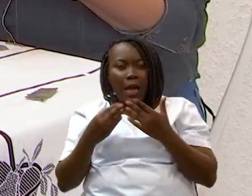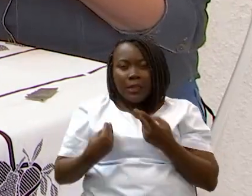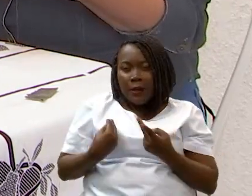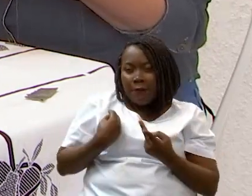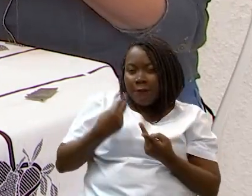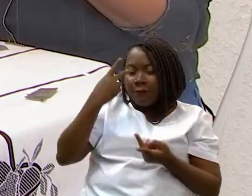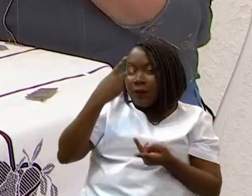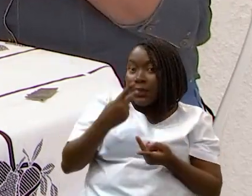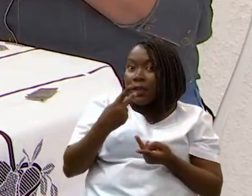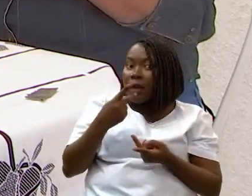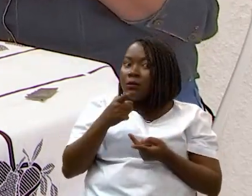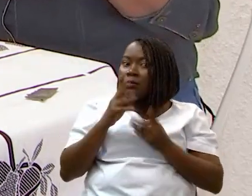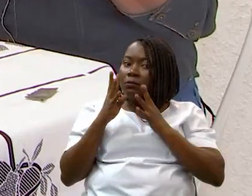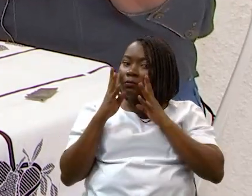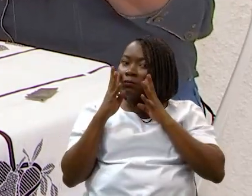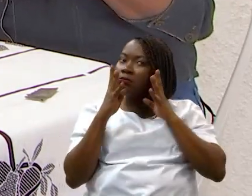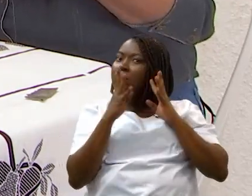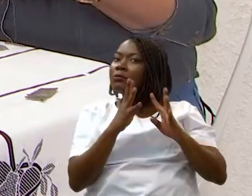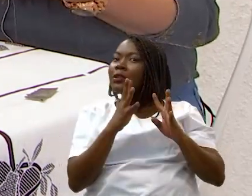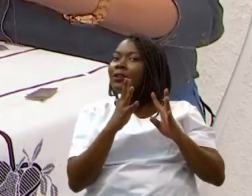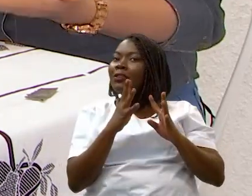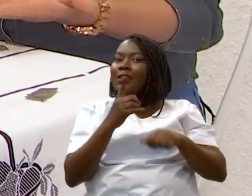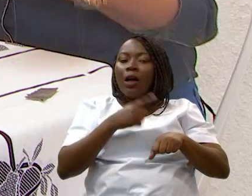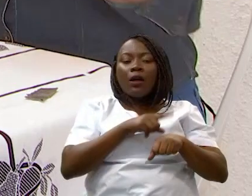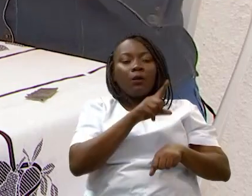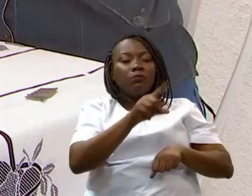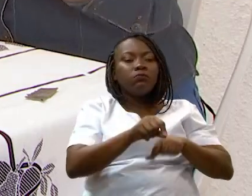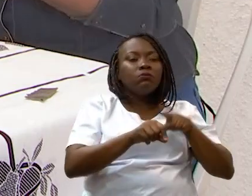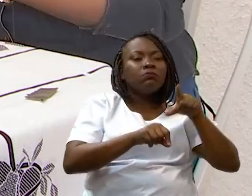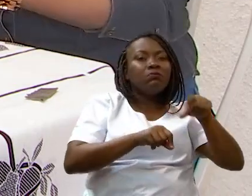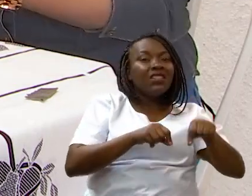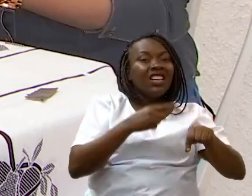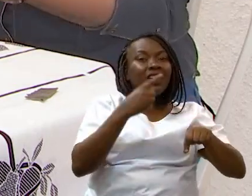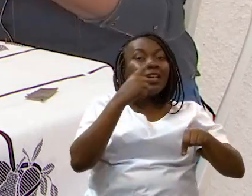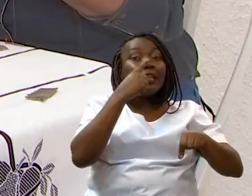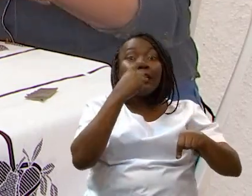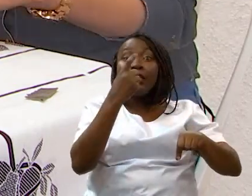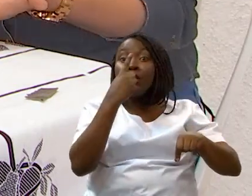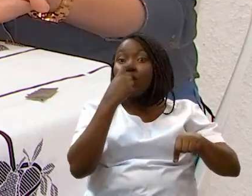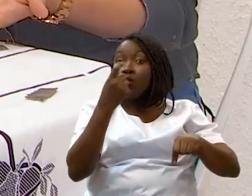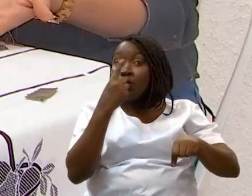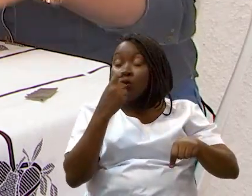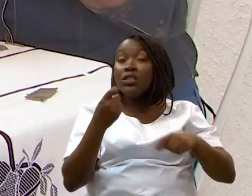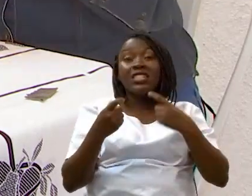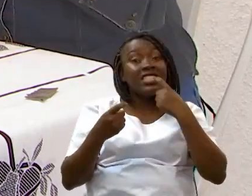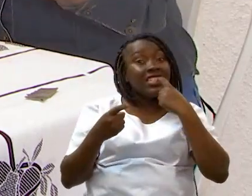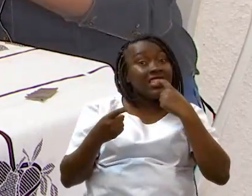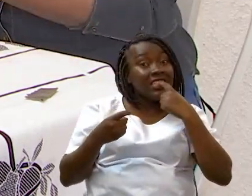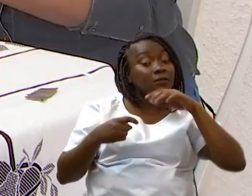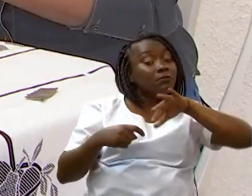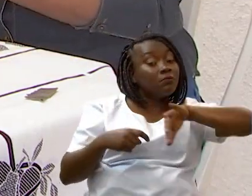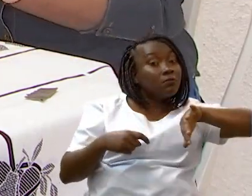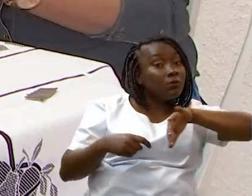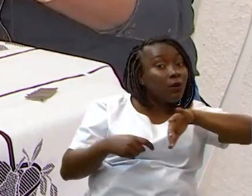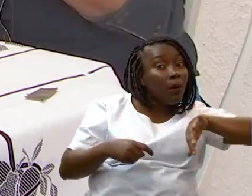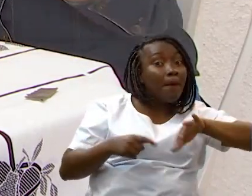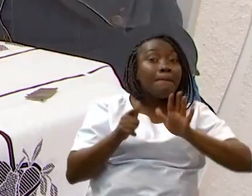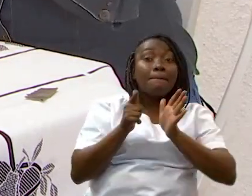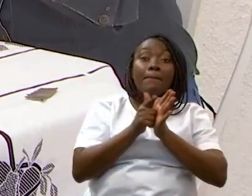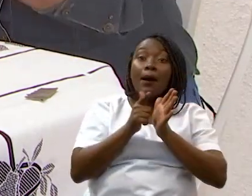em casa e na vida, sempre prestando atenção na hora de selecionar o lixo, o